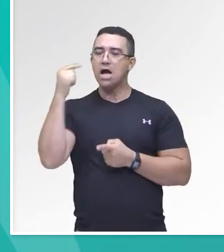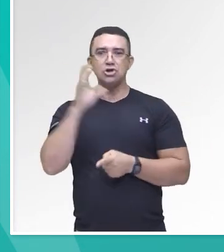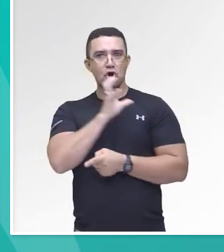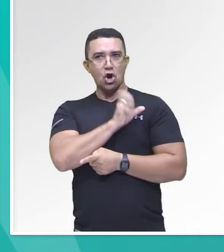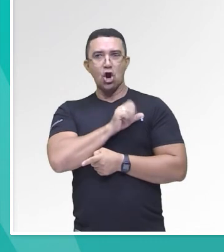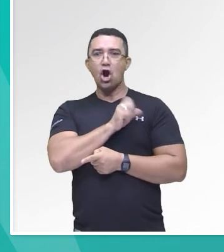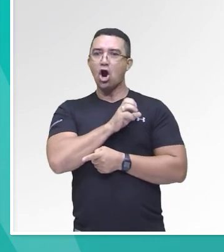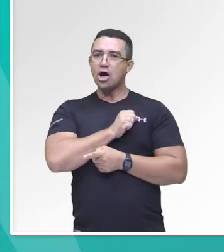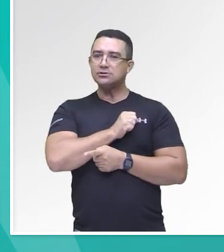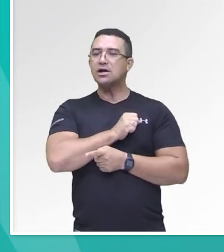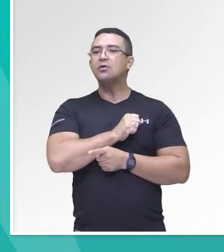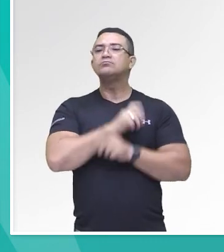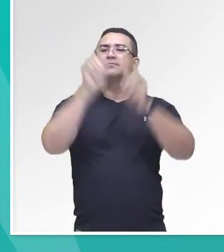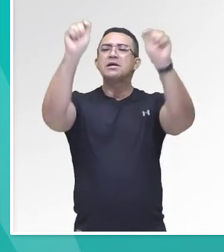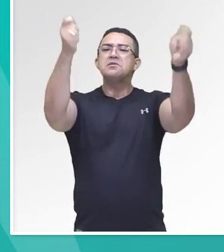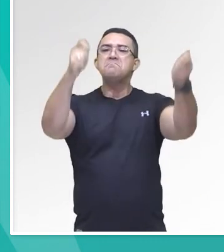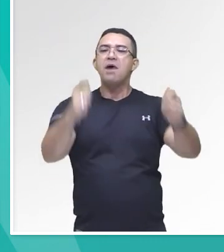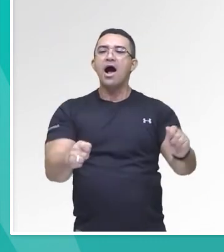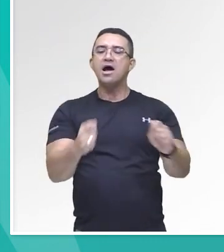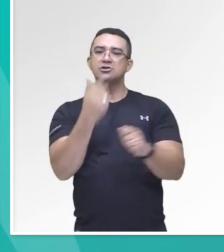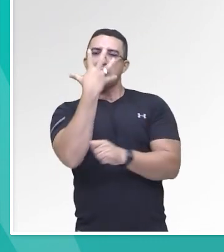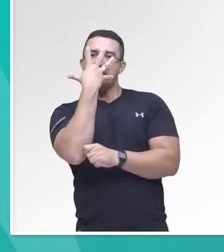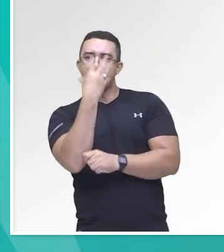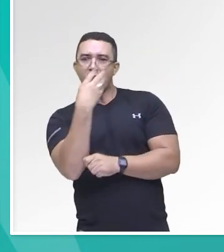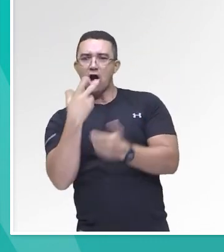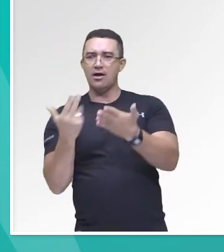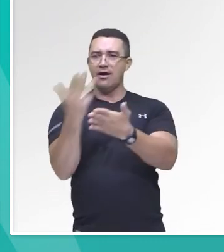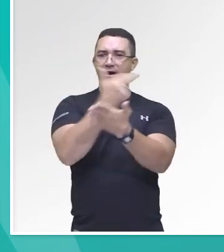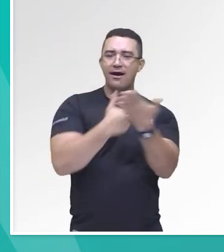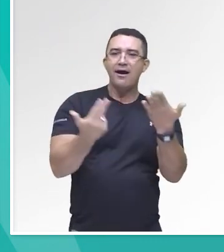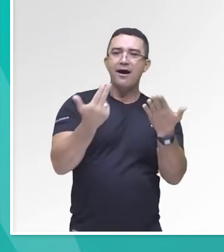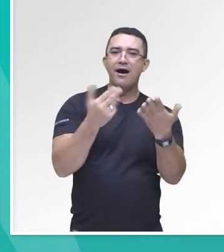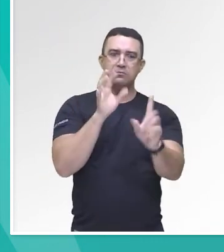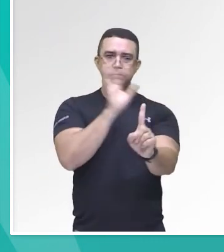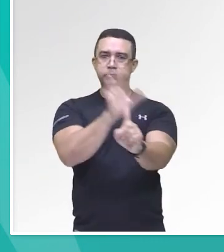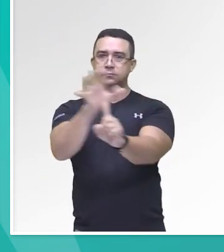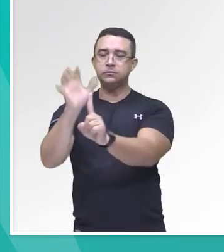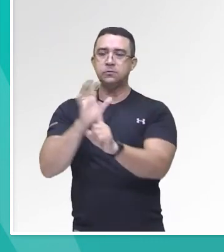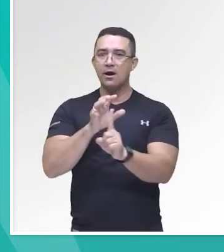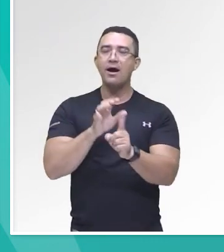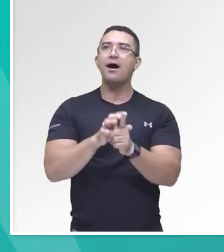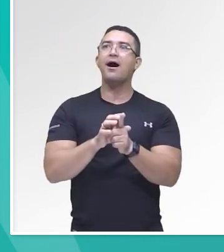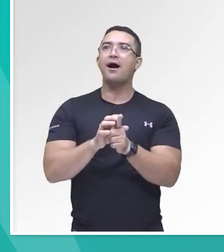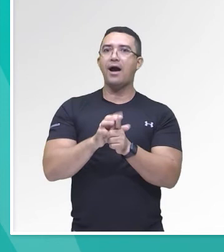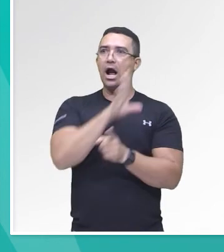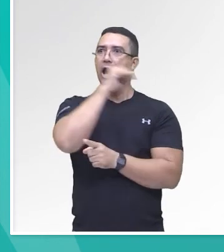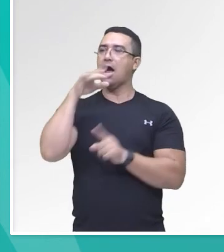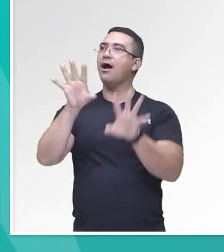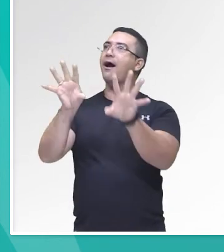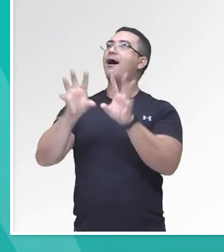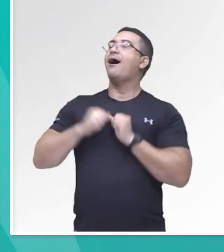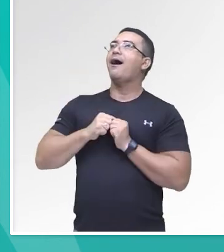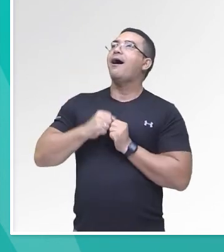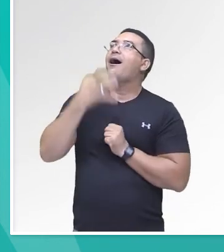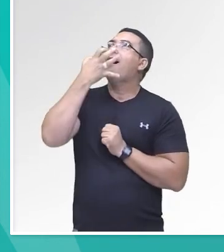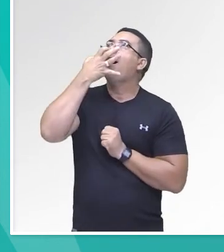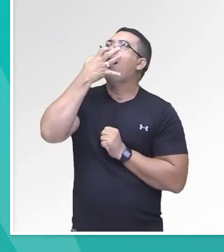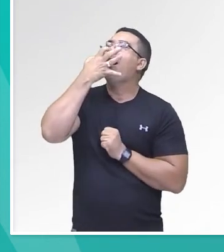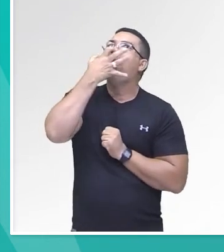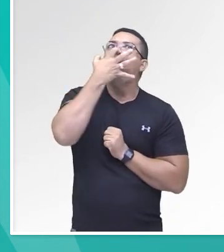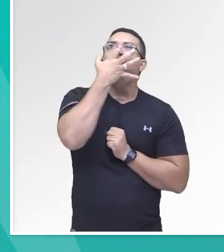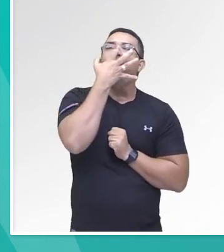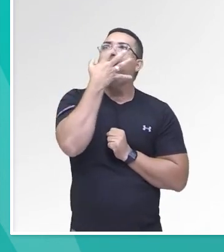ilustrativas que despertam a imaginação e promovem o deslocamento da realidade, deixando a sensação de admiração